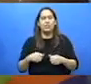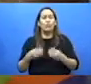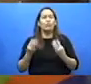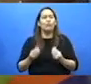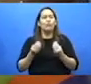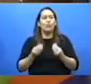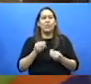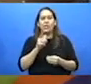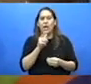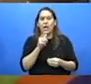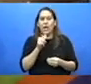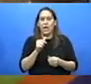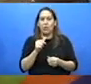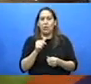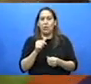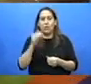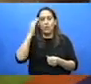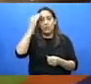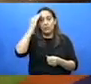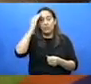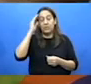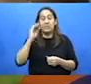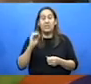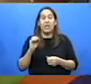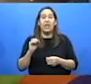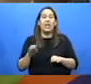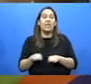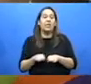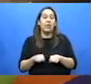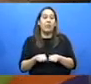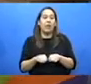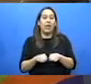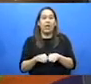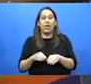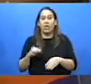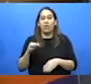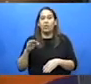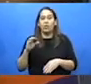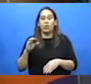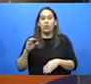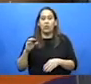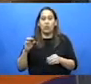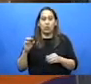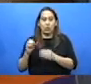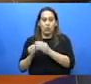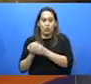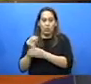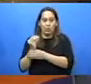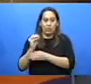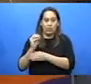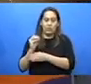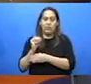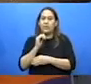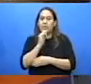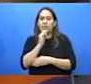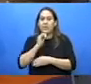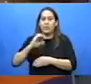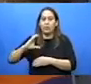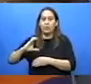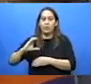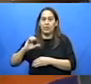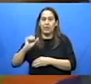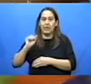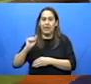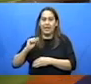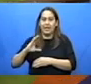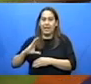água. Mas se a gente pensar lá no cacto, ele não precisa de muita água. E o tipo de solo? Tem